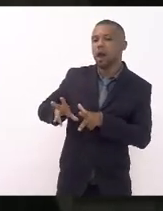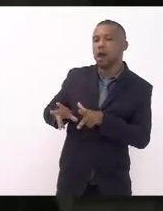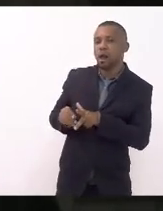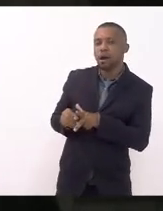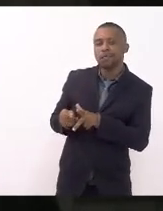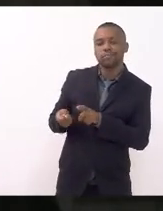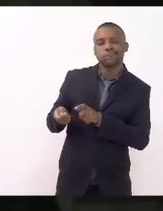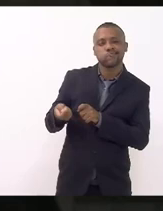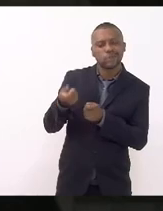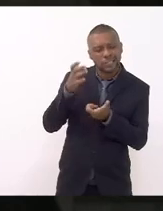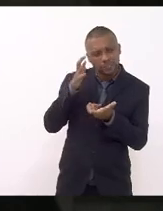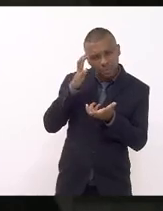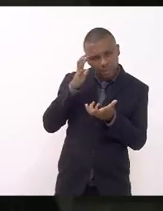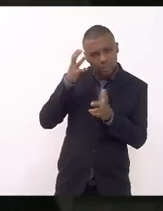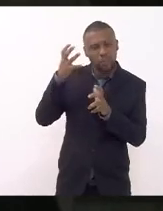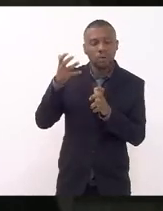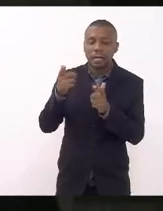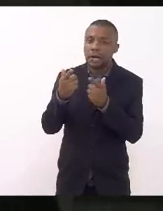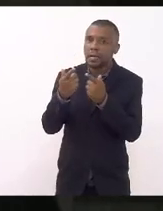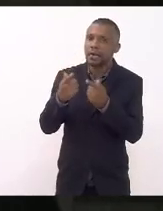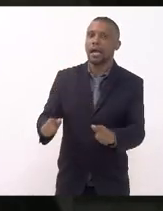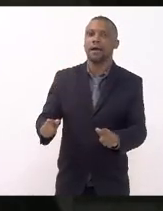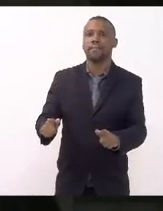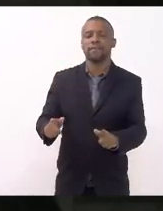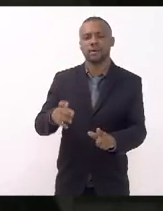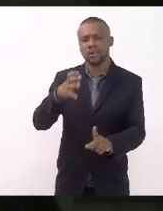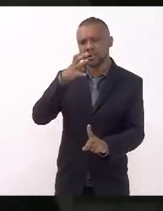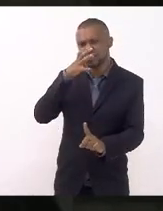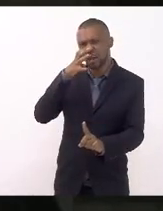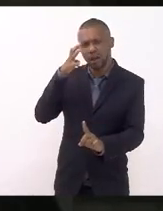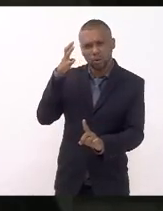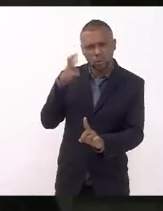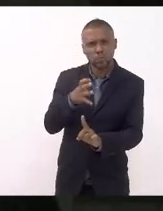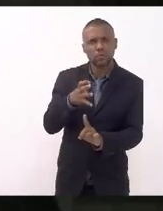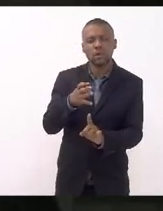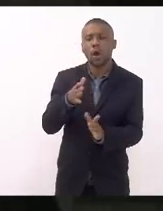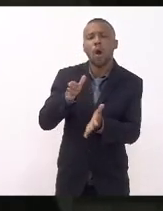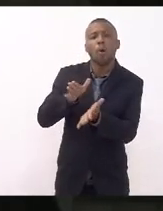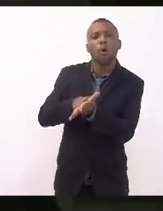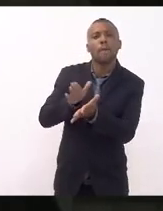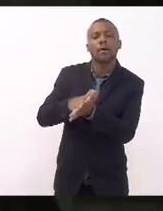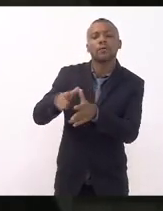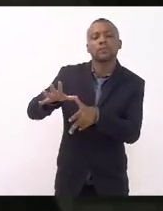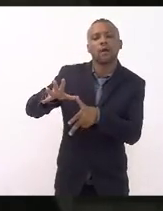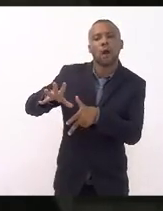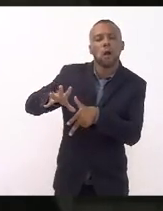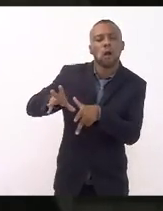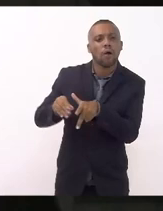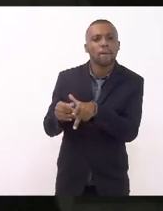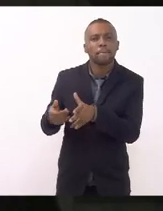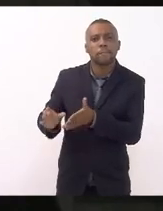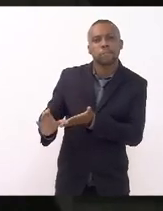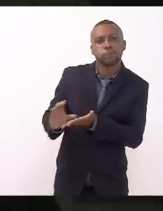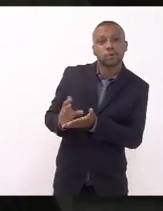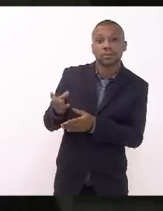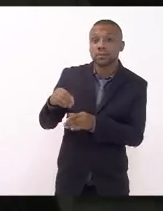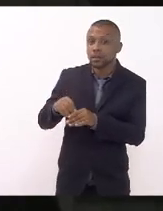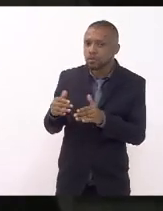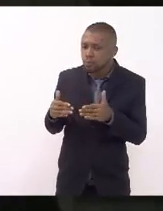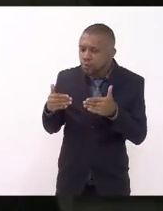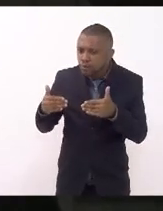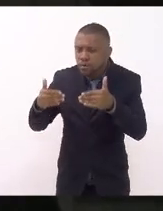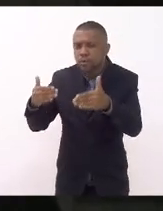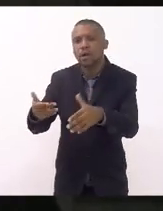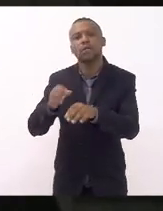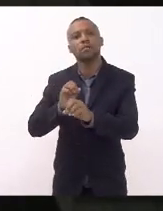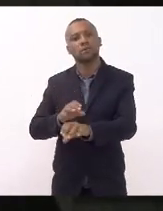está agora envolvido numa situação gravíssima de acusação de cobrança de propina no Ministério da Educação por